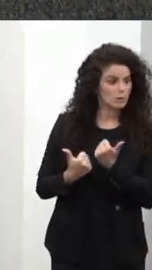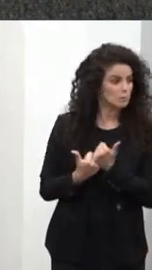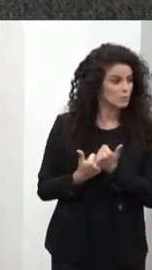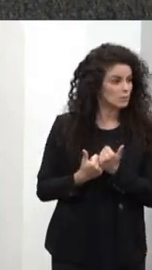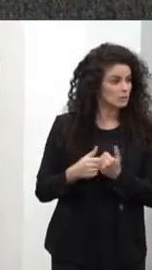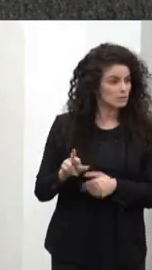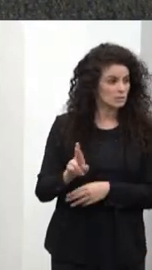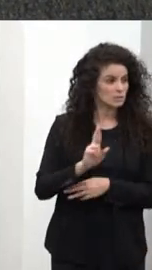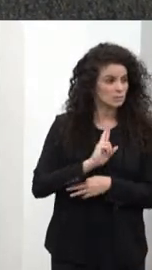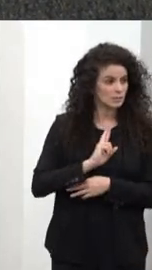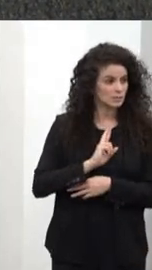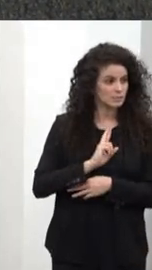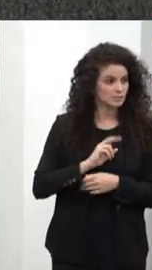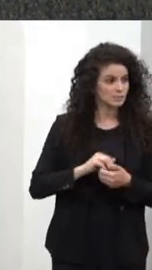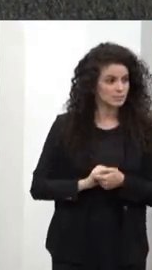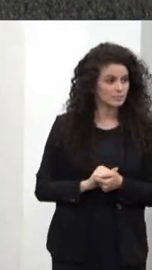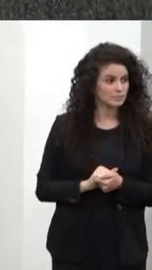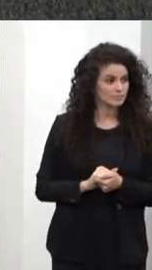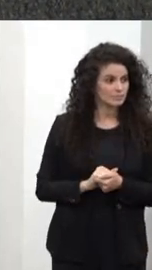ajudar